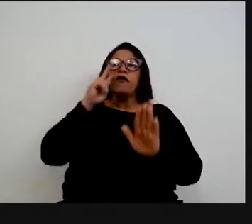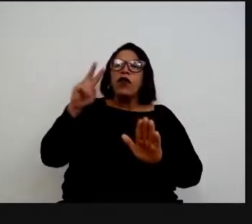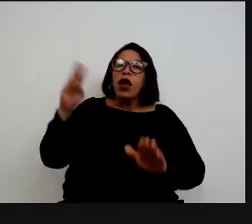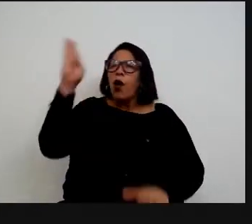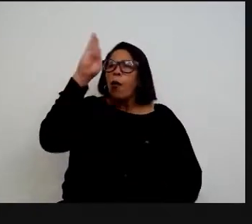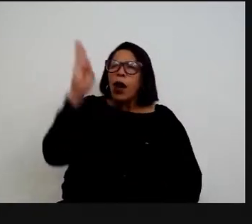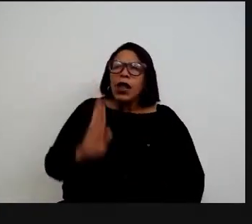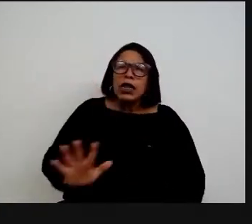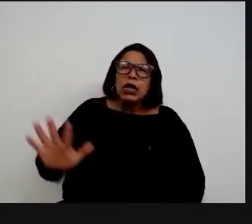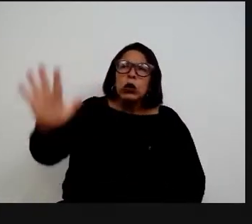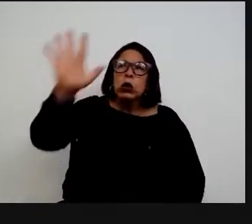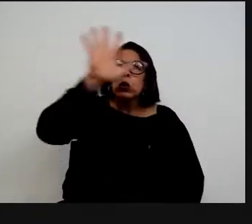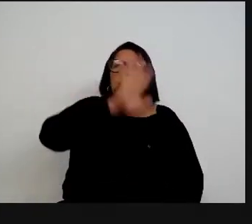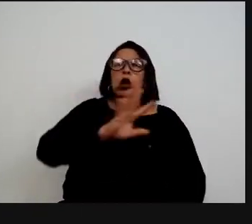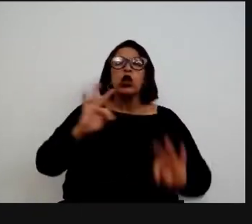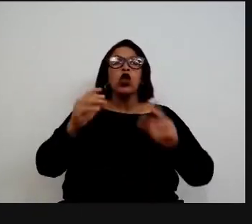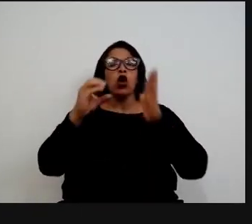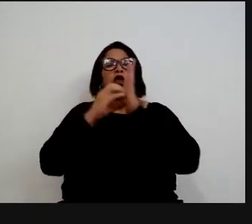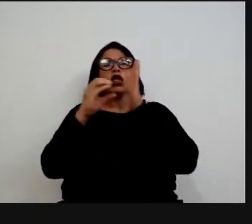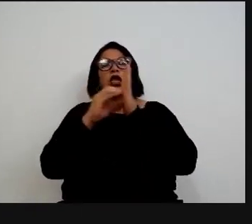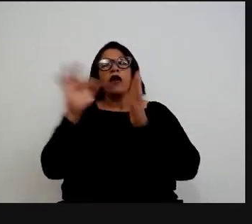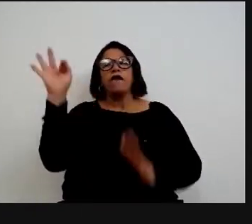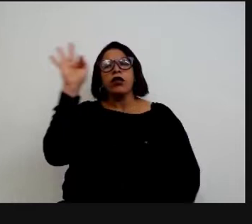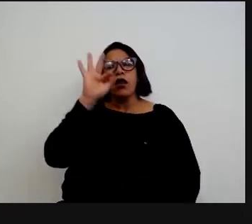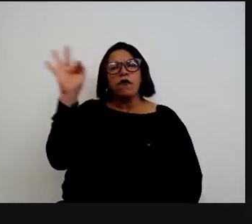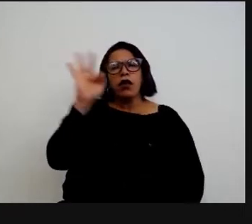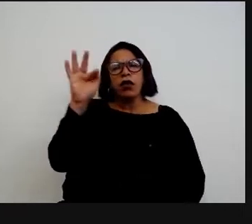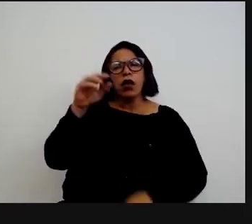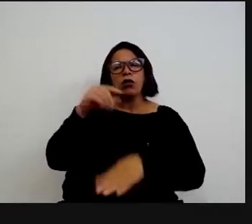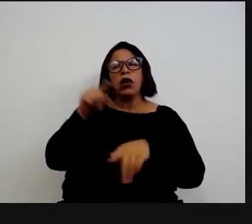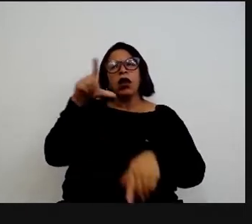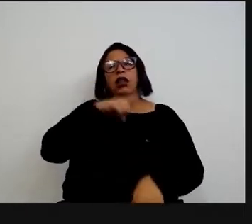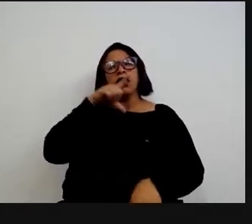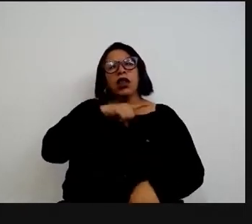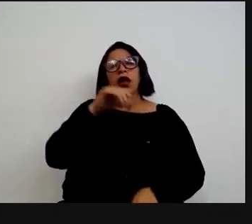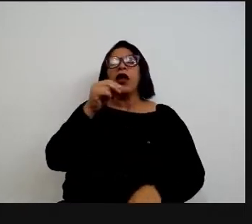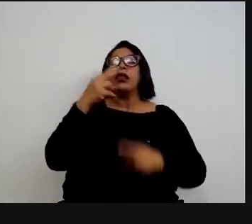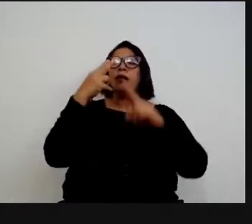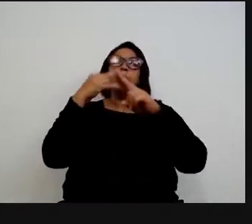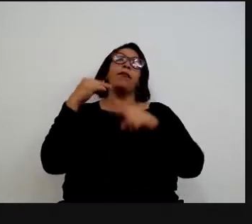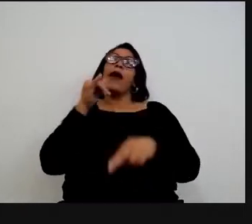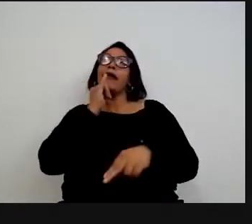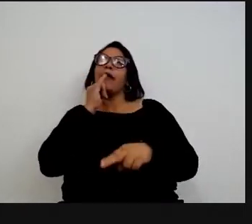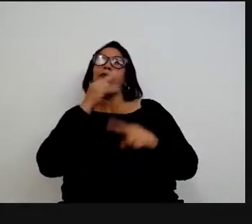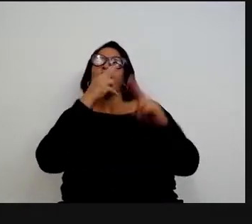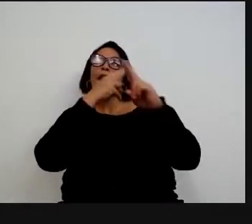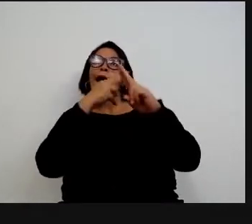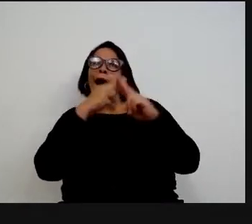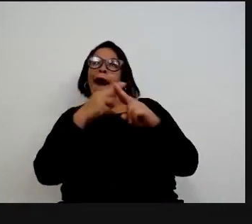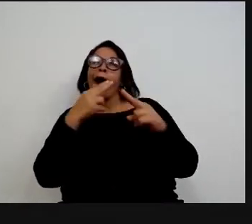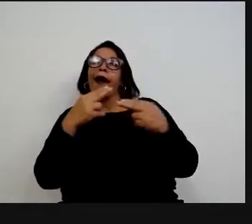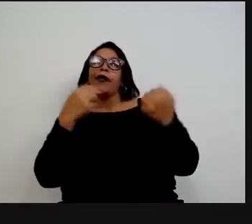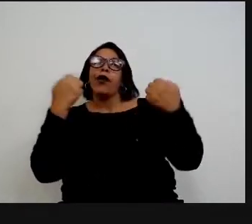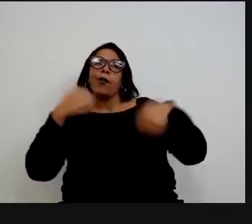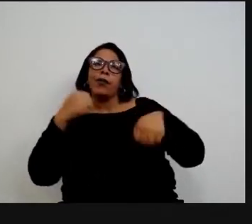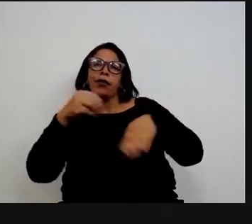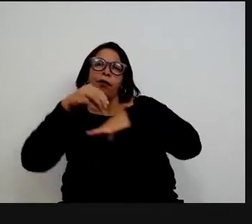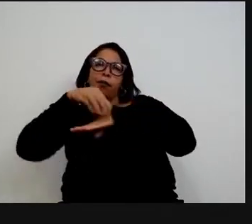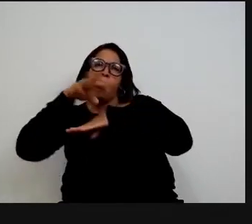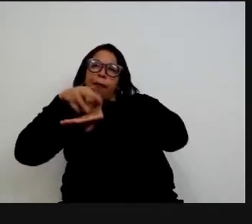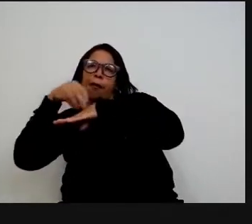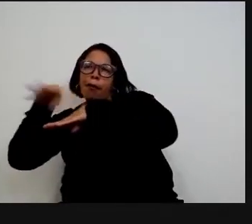inteiro, ao mesmo tempo com os servidores federais que estão distribuídos, é a realidade da Caixa, né, que precisa chegar no Brasil